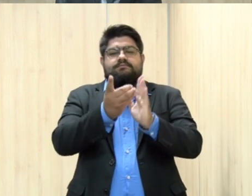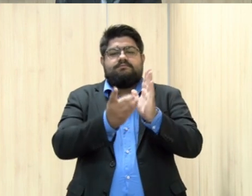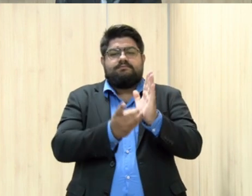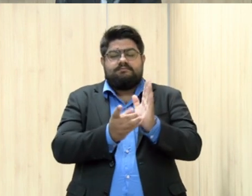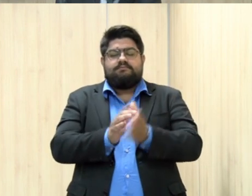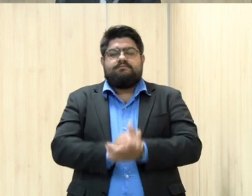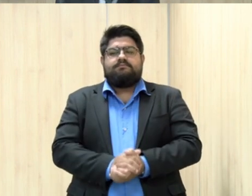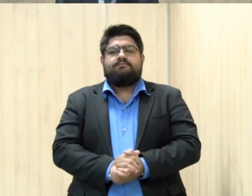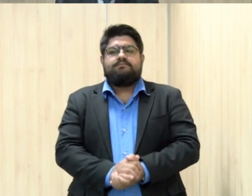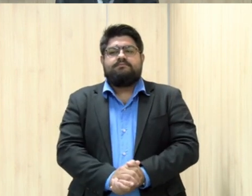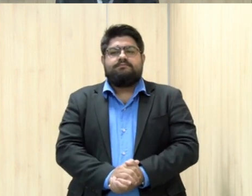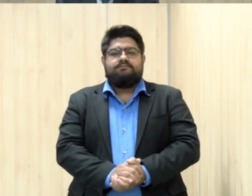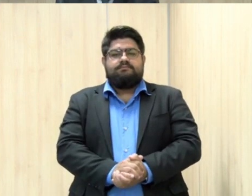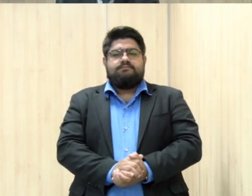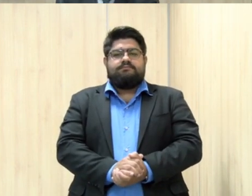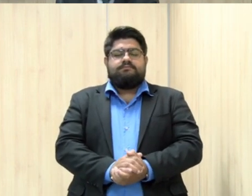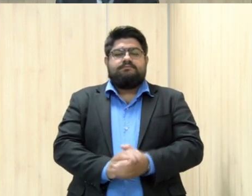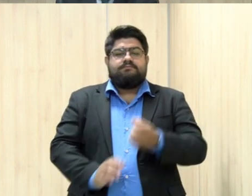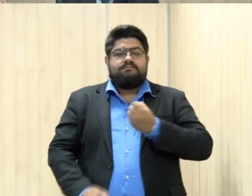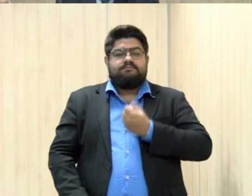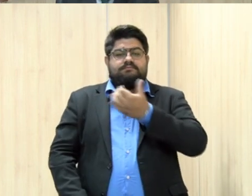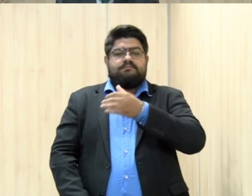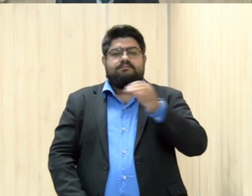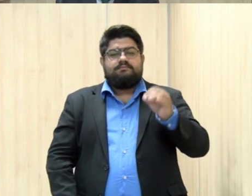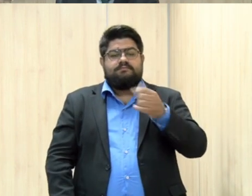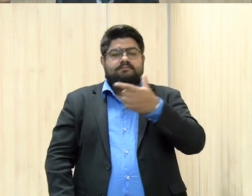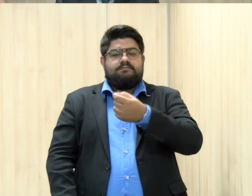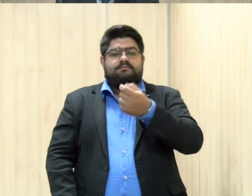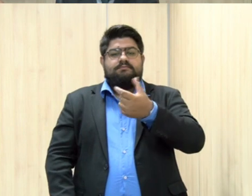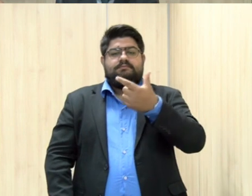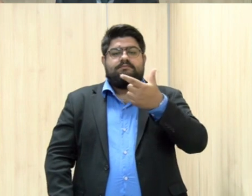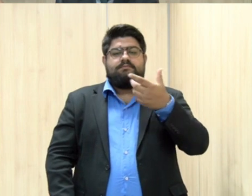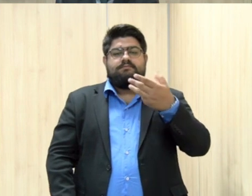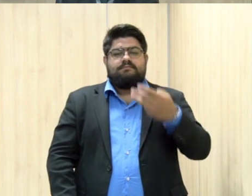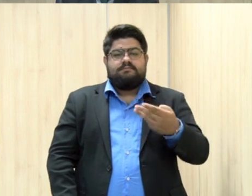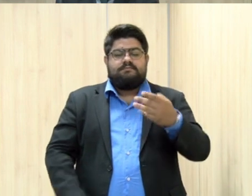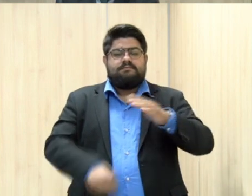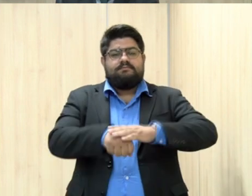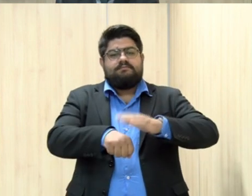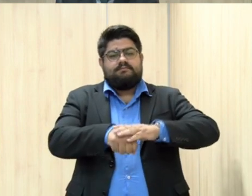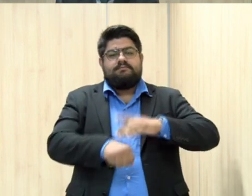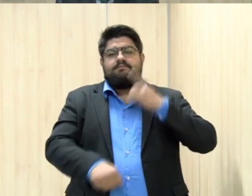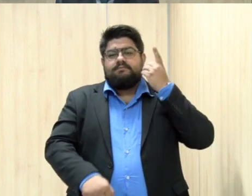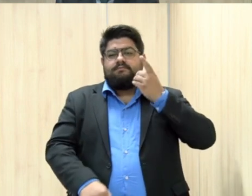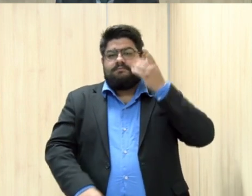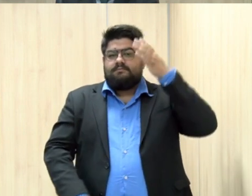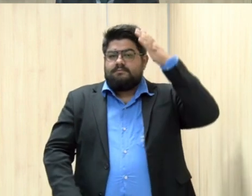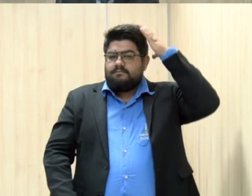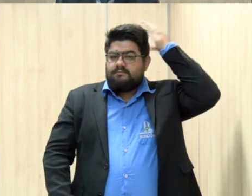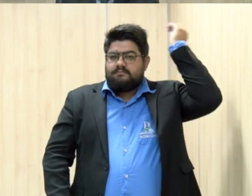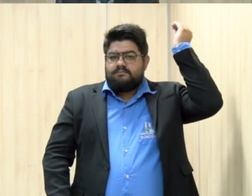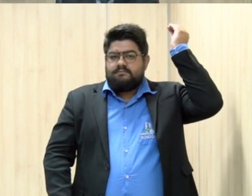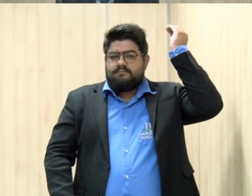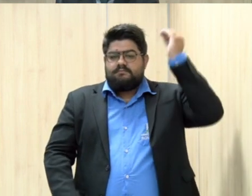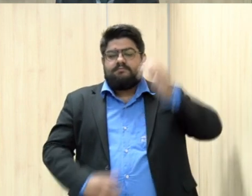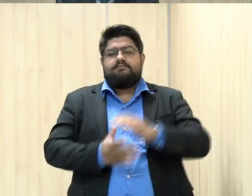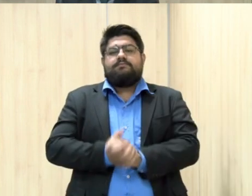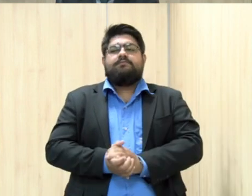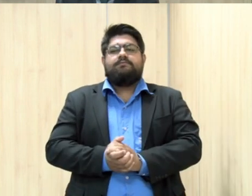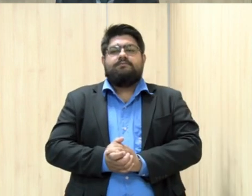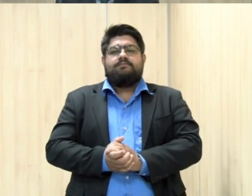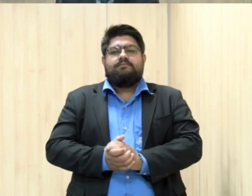legislativo número 100 de 2023 de autoria Deputado delegado Camargo com sete